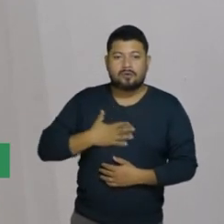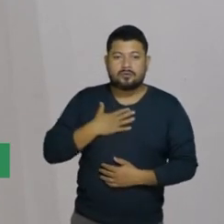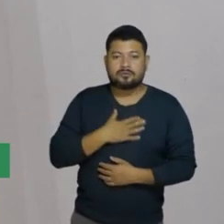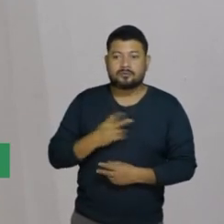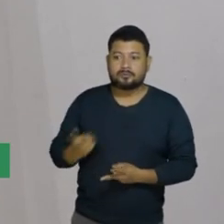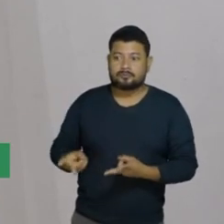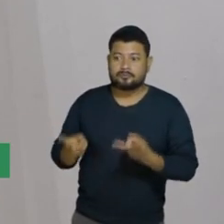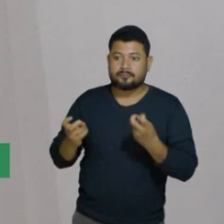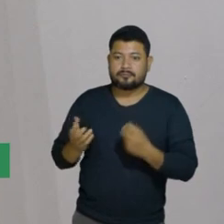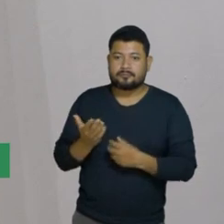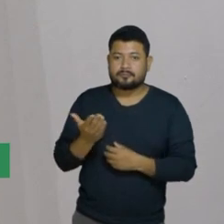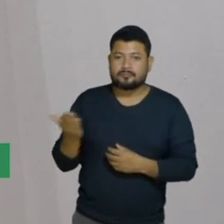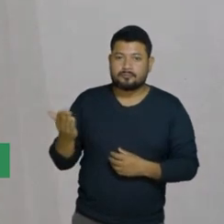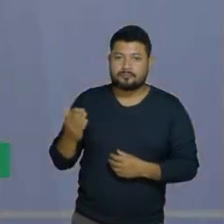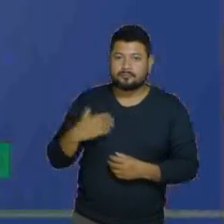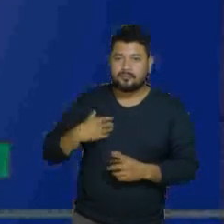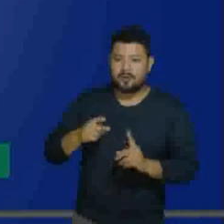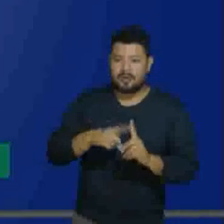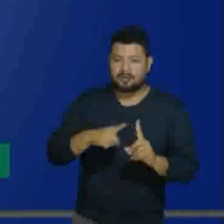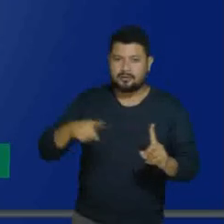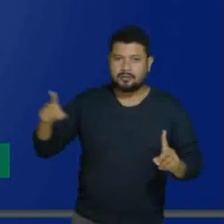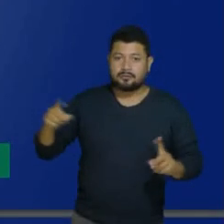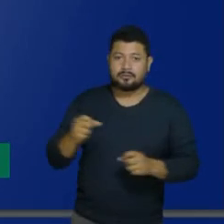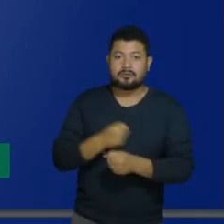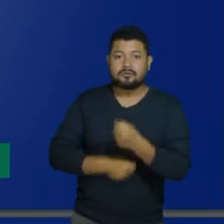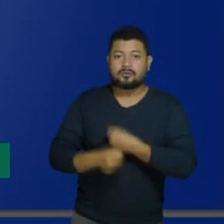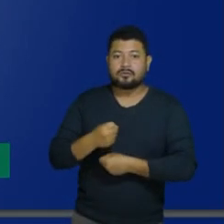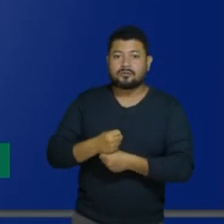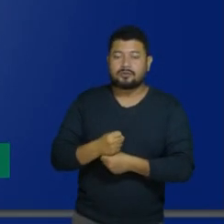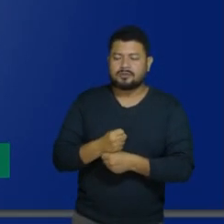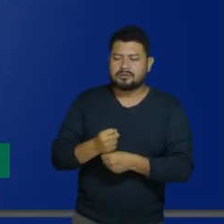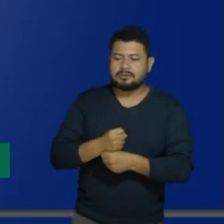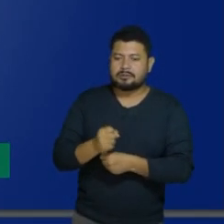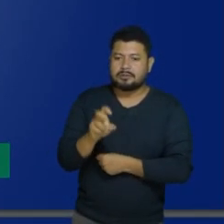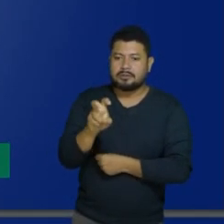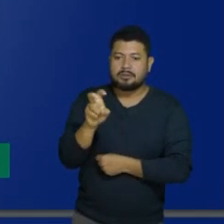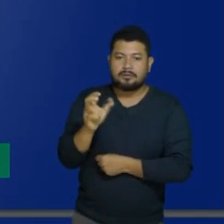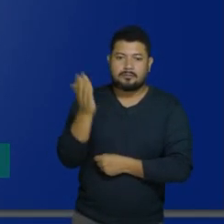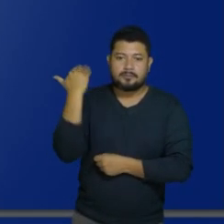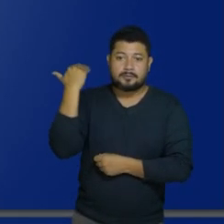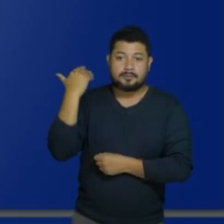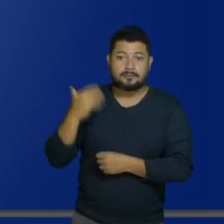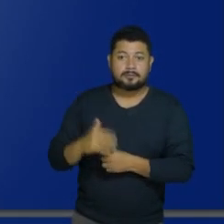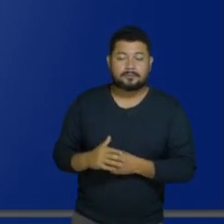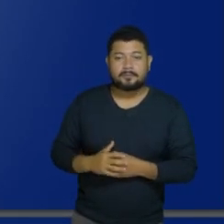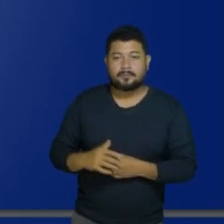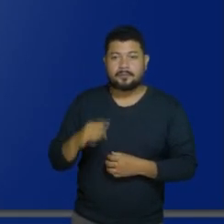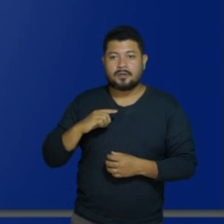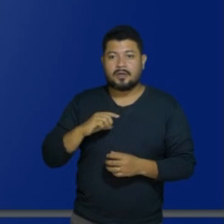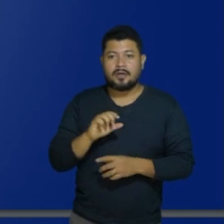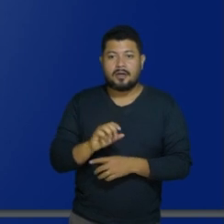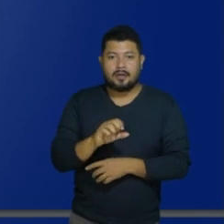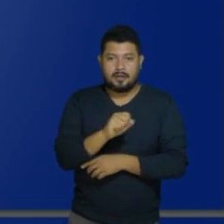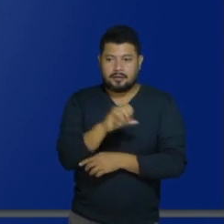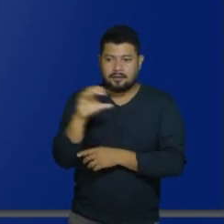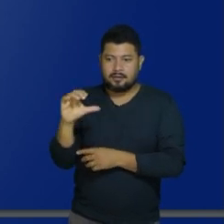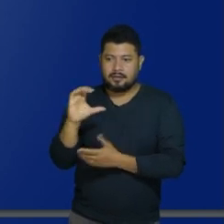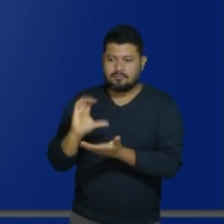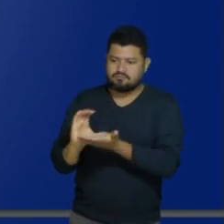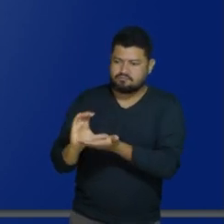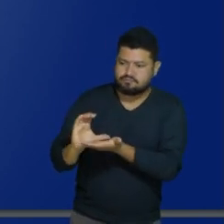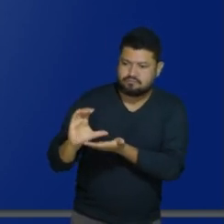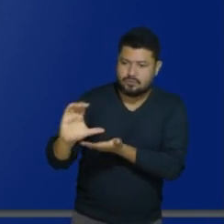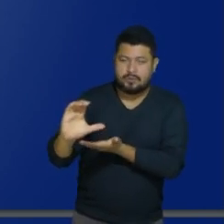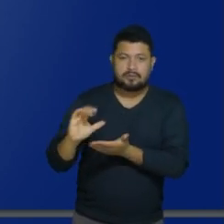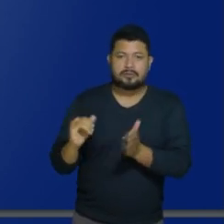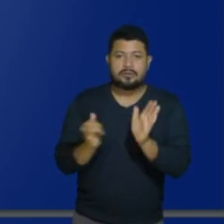Só nos últimos 5 anos, Santa Catarina contribuiu para a União com imposto